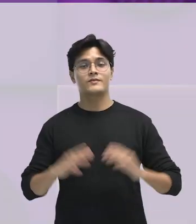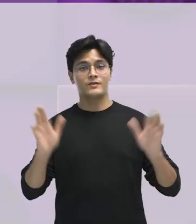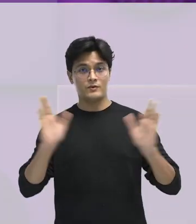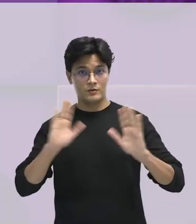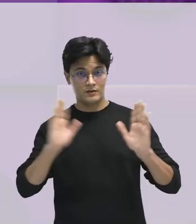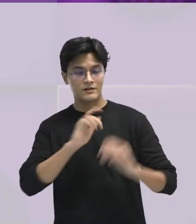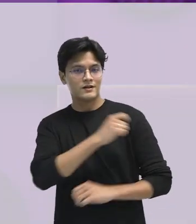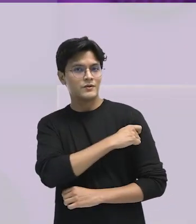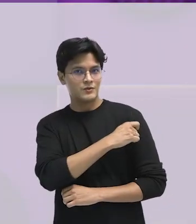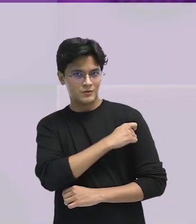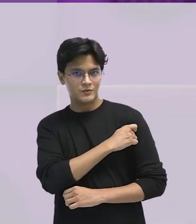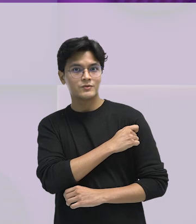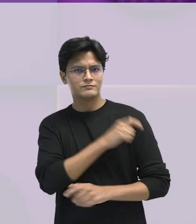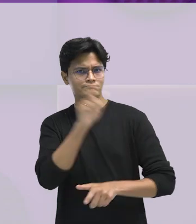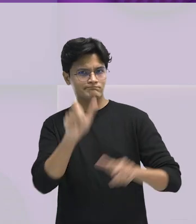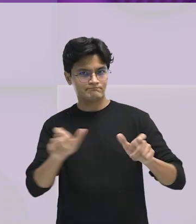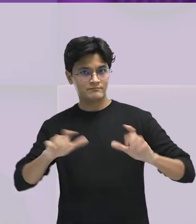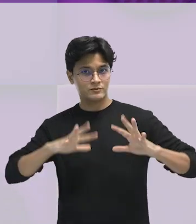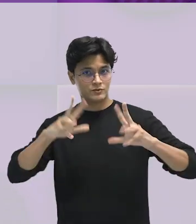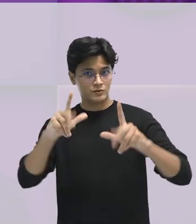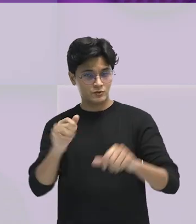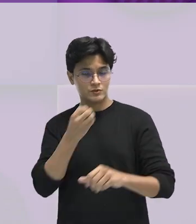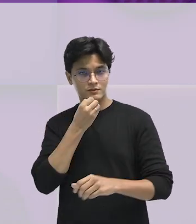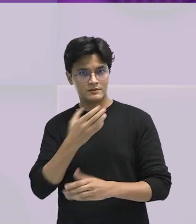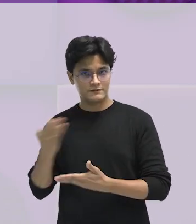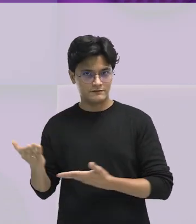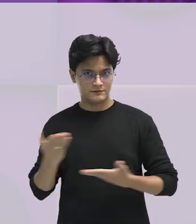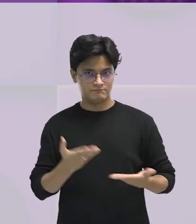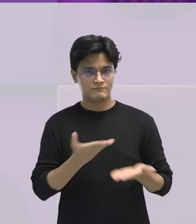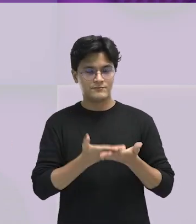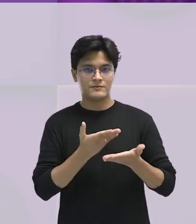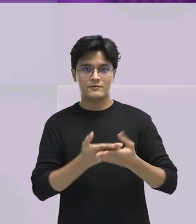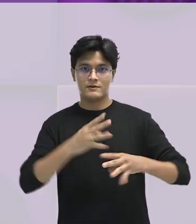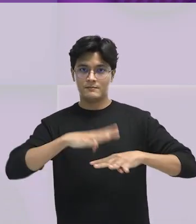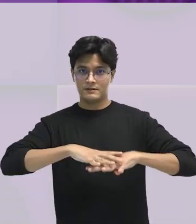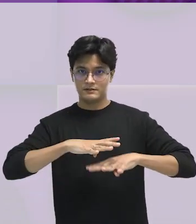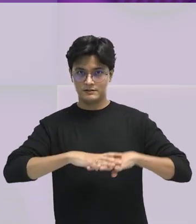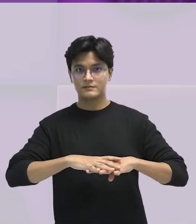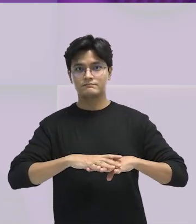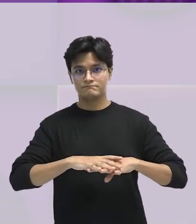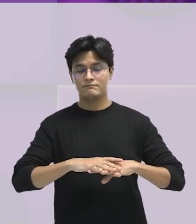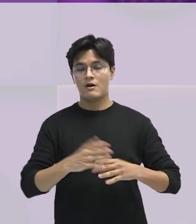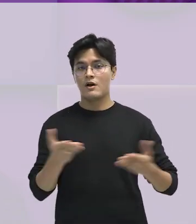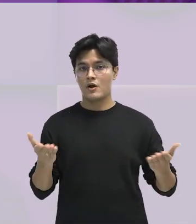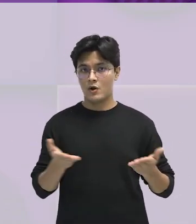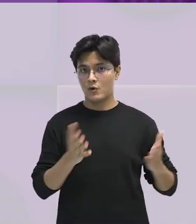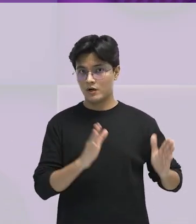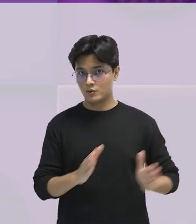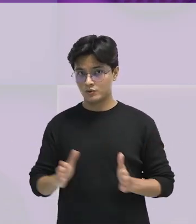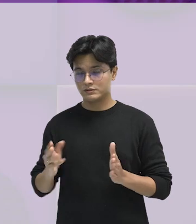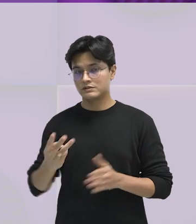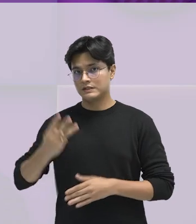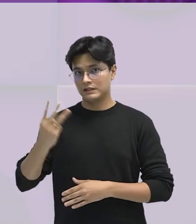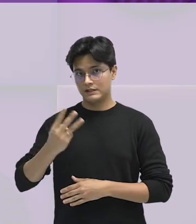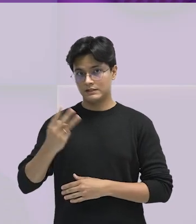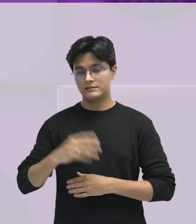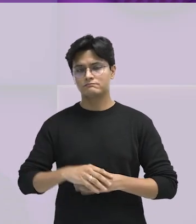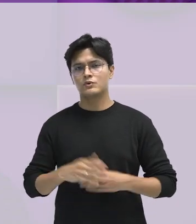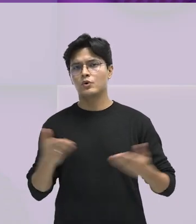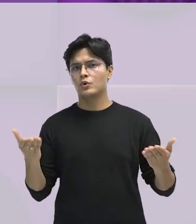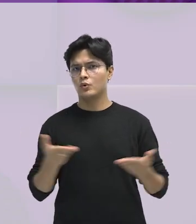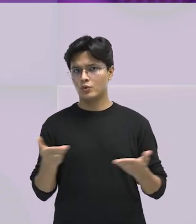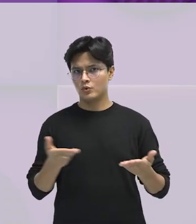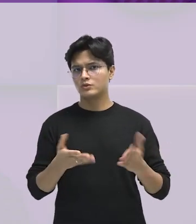Olá, alunos, sejam todos bem-vindos a mais uma aula de matemática. Estamos na unidade de número 3 e hoje nós